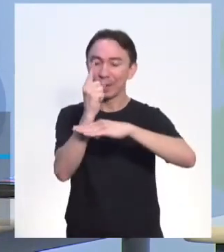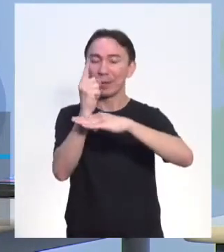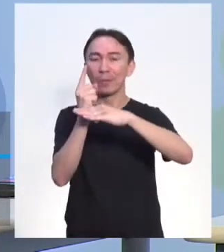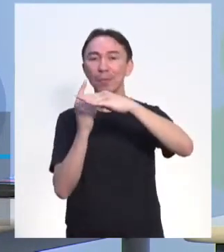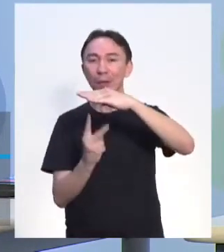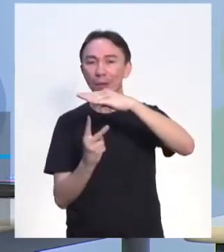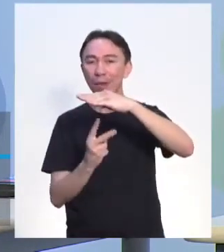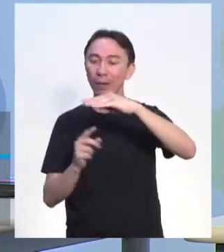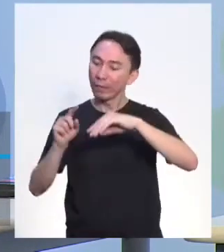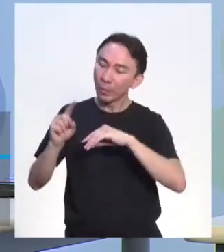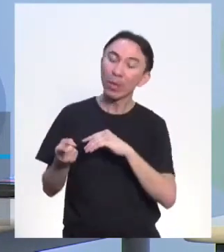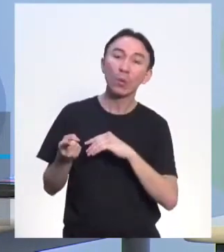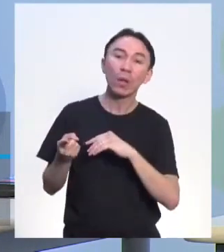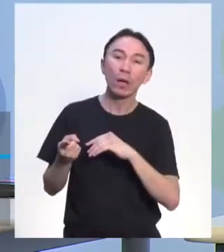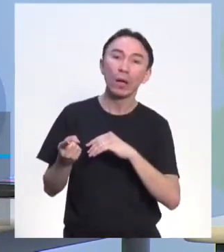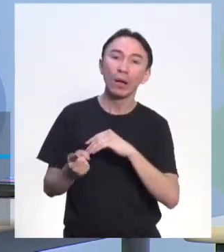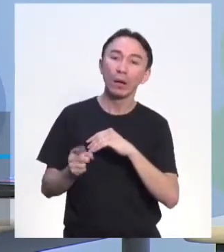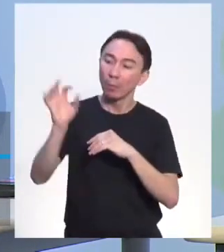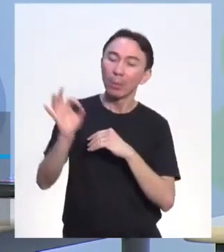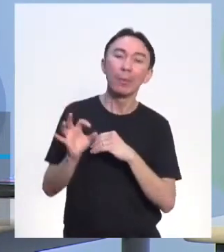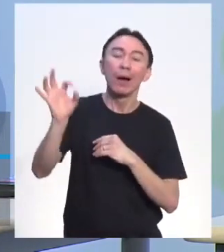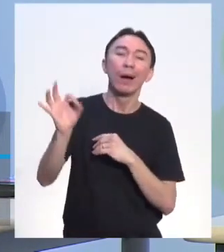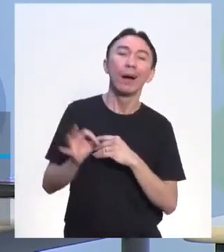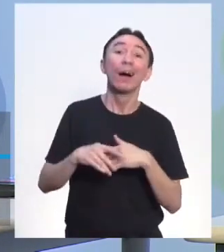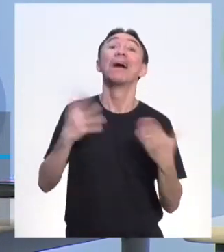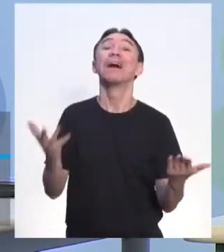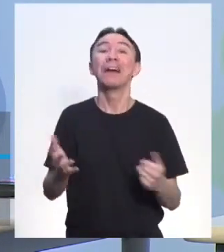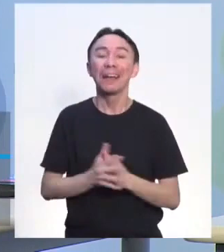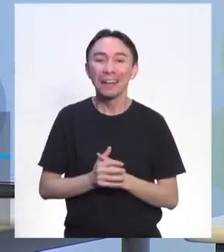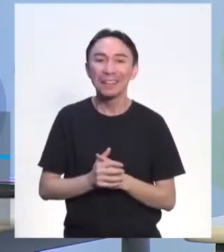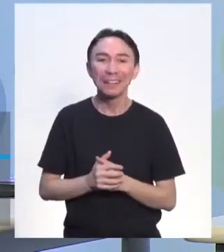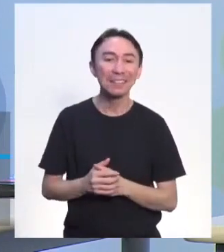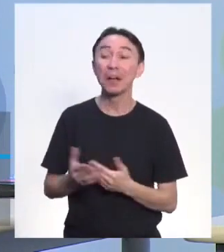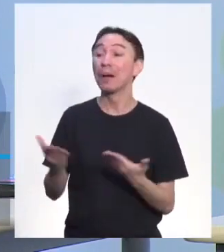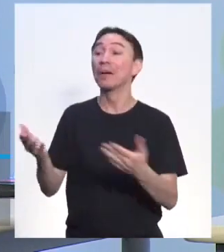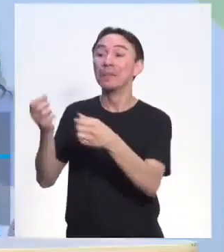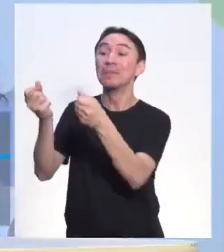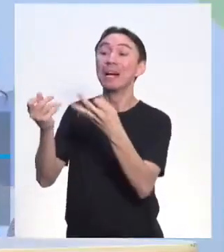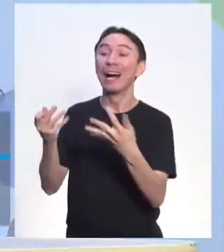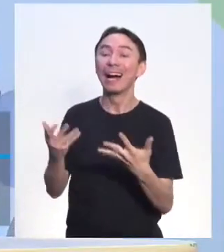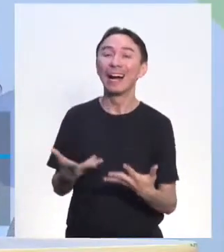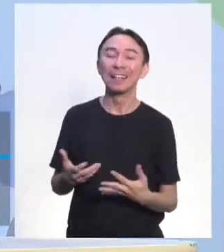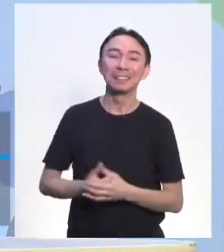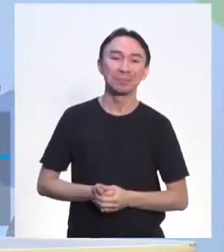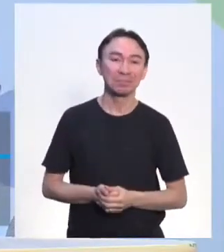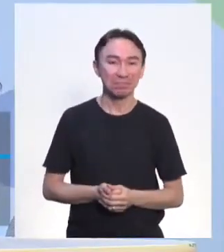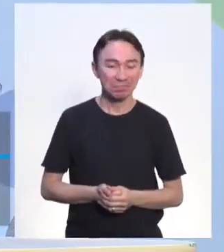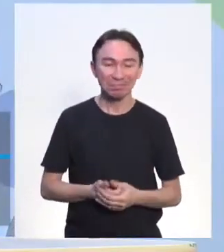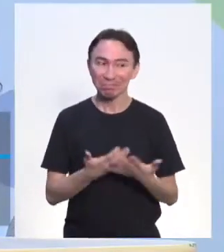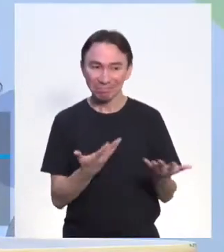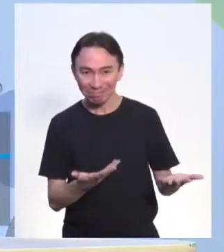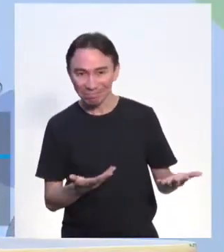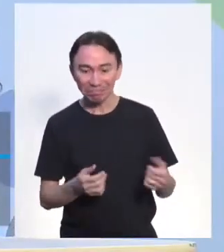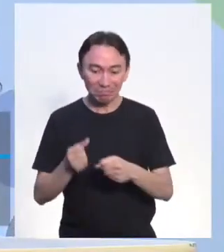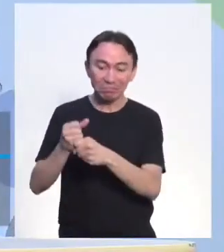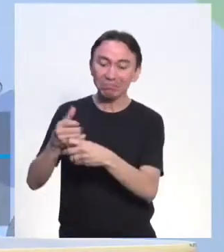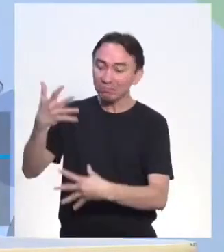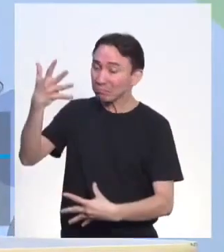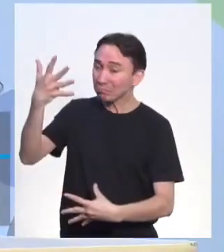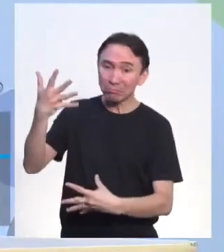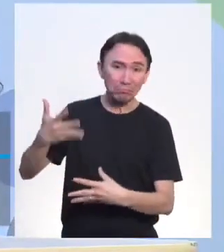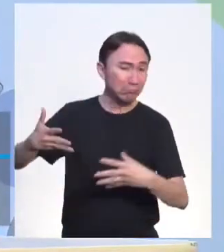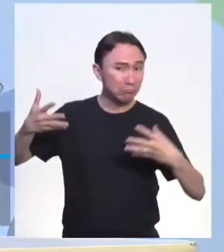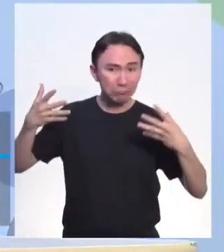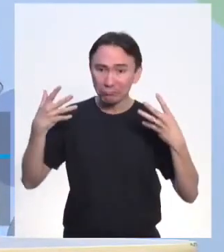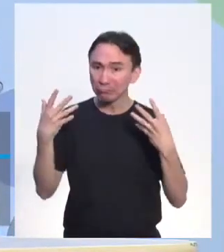decimal, porcentagem? Os três? Professora Inês, conta tudo. Professora Roberta, o chat